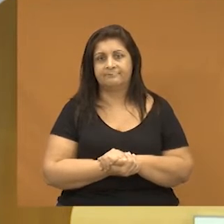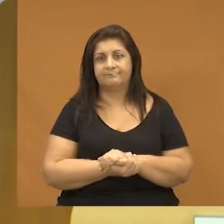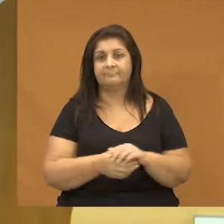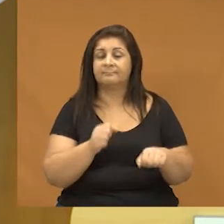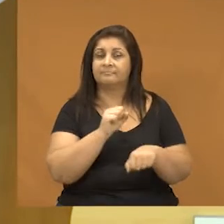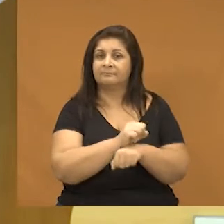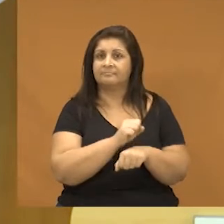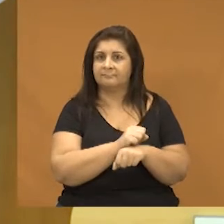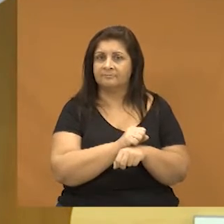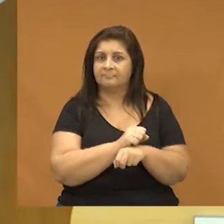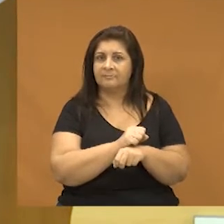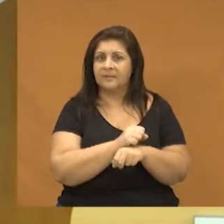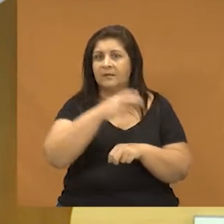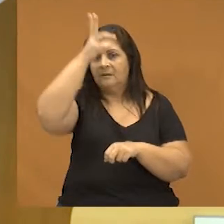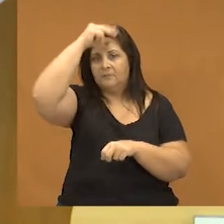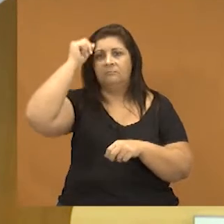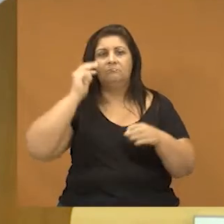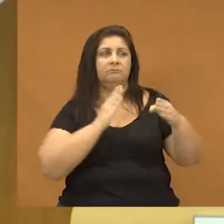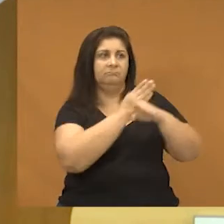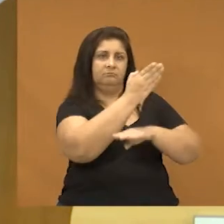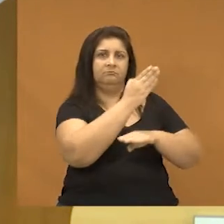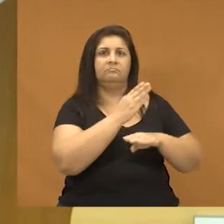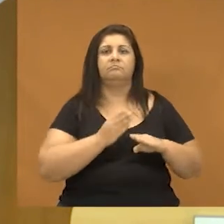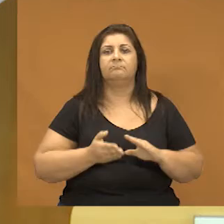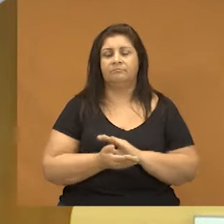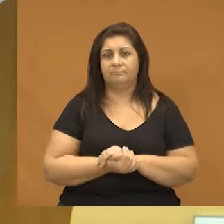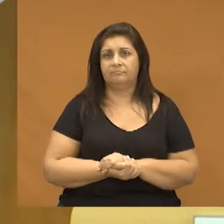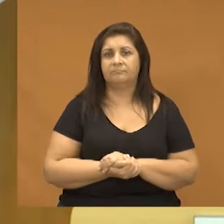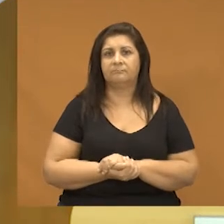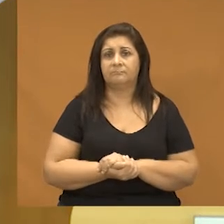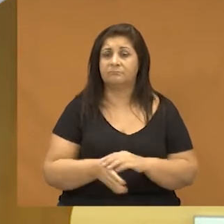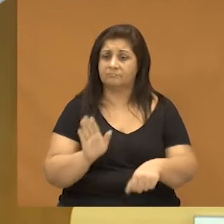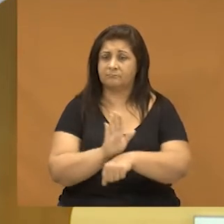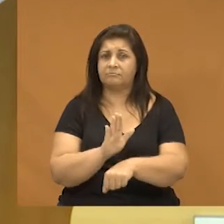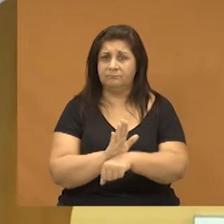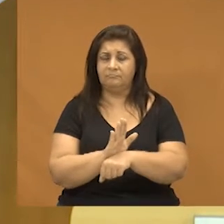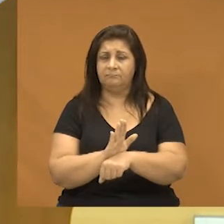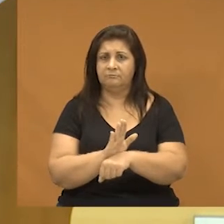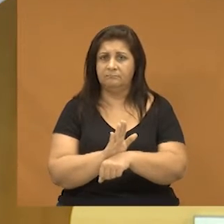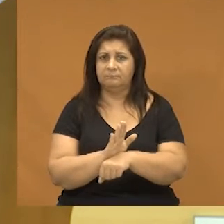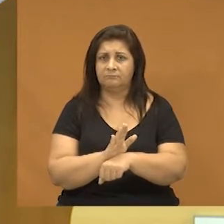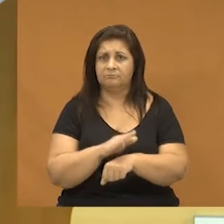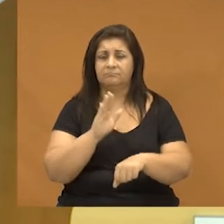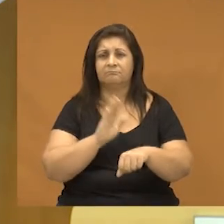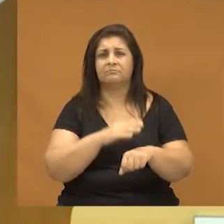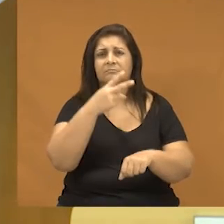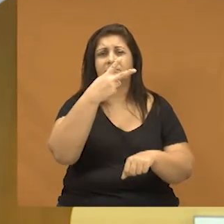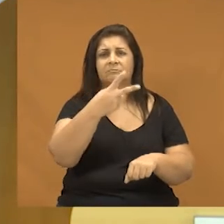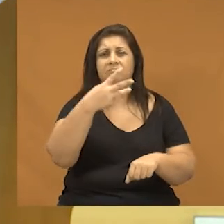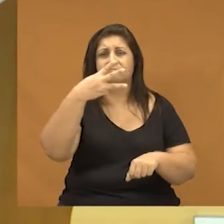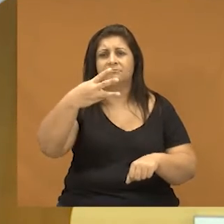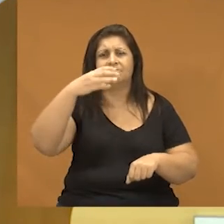Espero que seja sancionado na cidade de Jacareí, para favorecer mais de 230